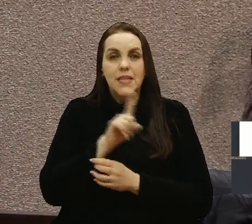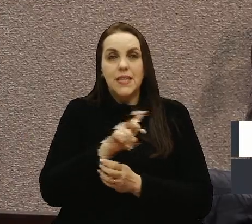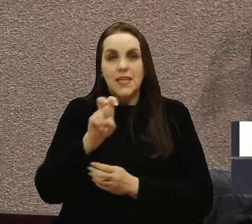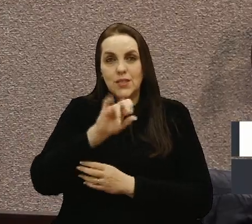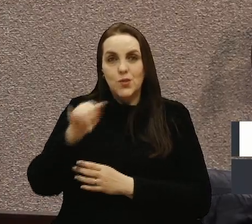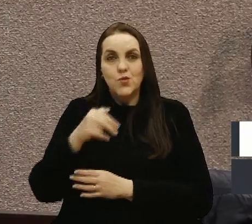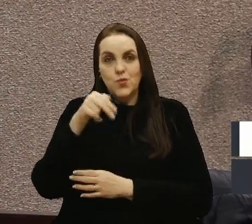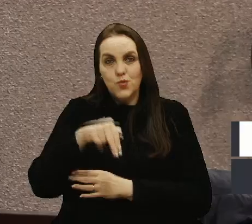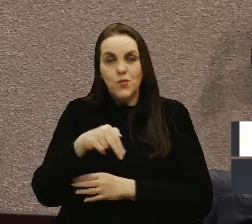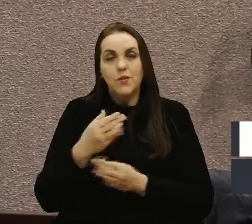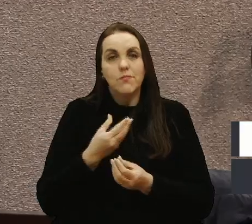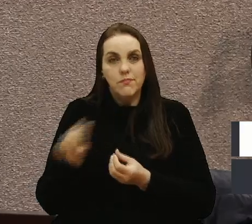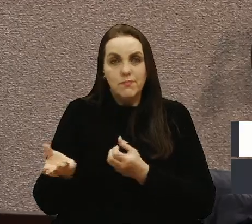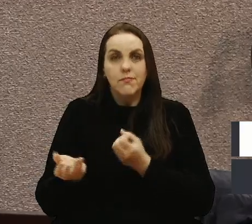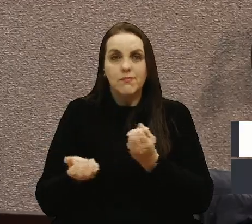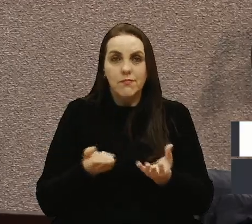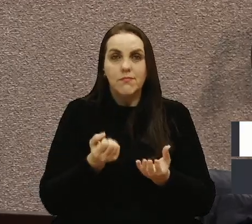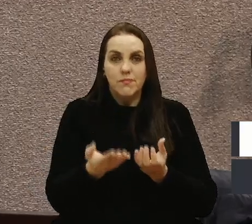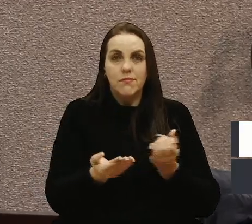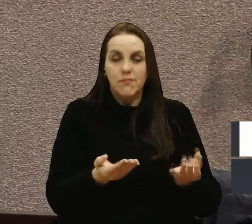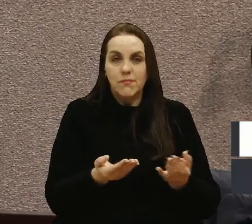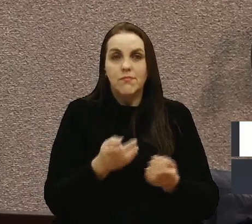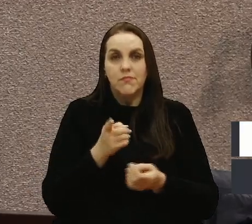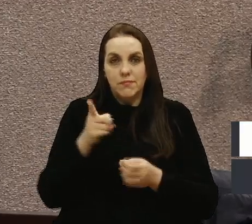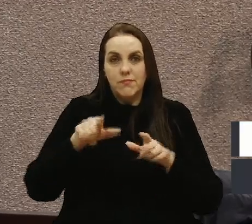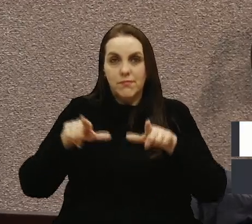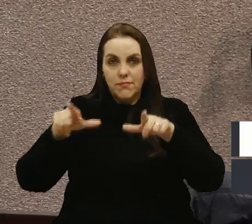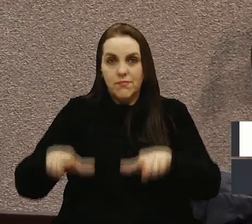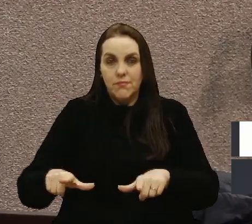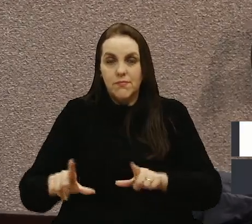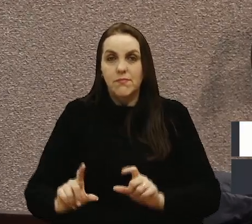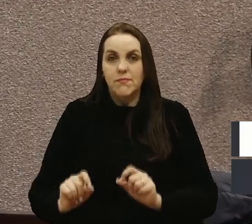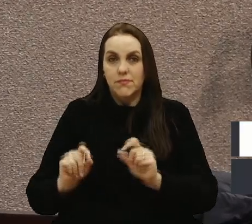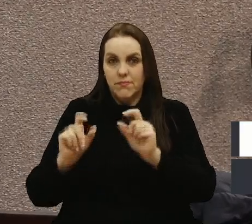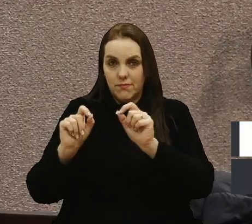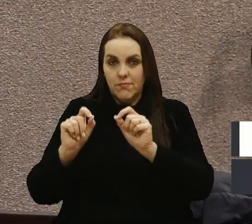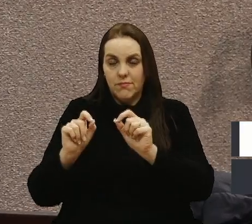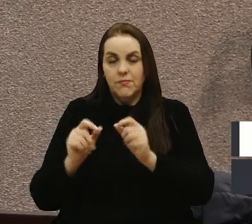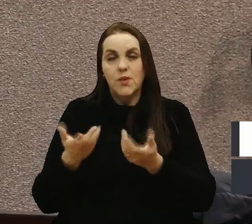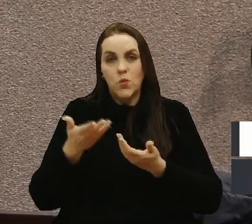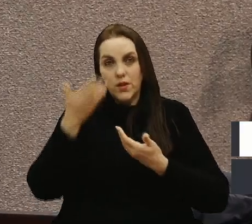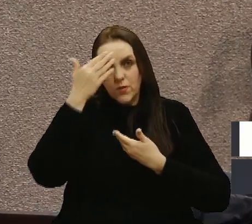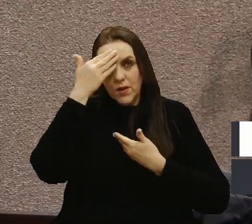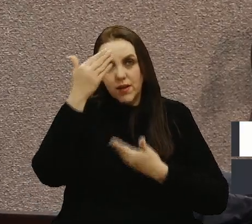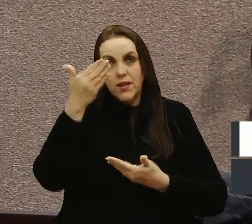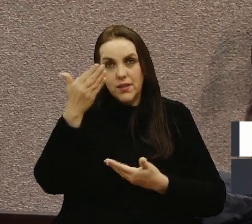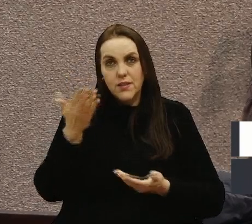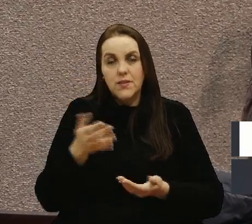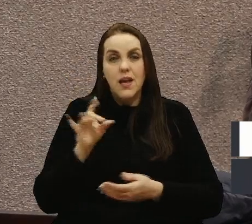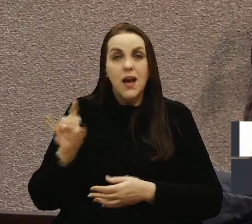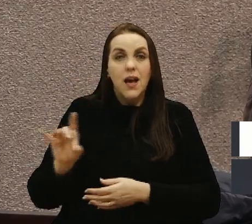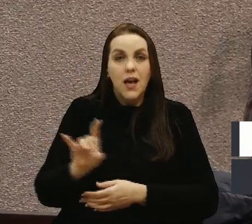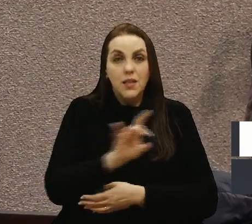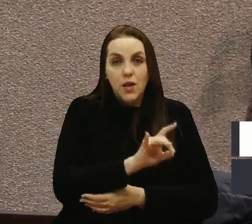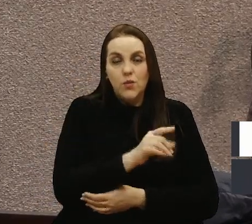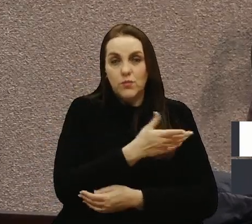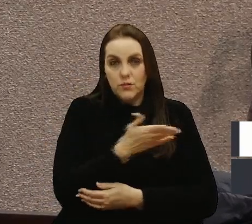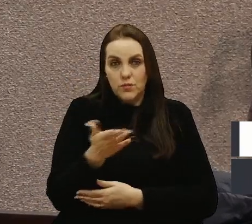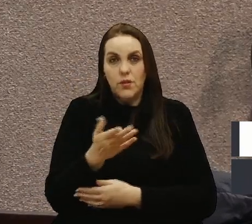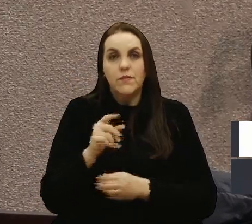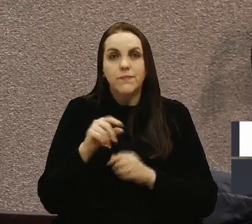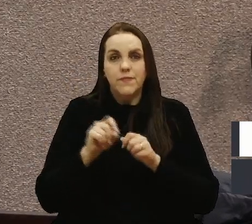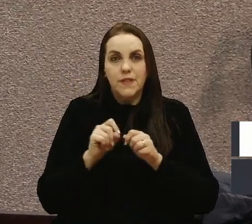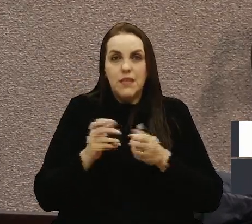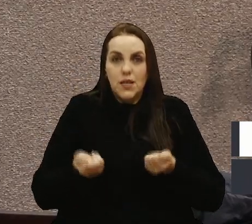fomos realizar a entrega lá no setor de oncologia. Eu gostaria de agradecer a cada um de vocês que fez